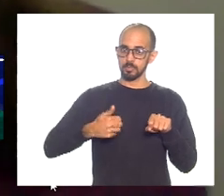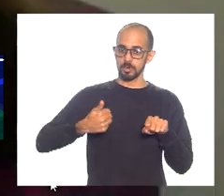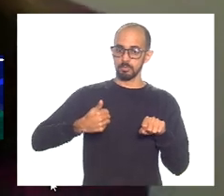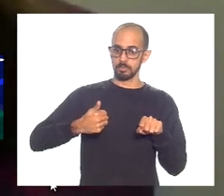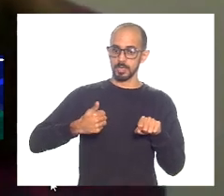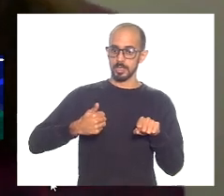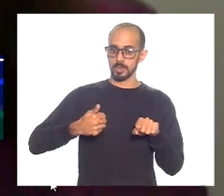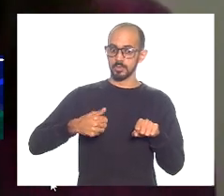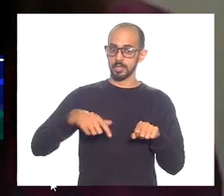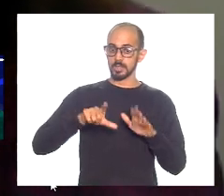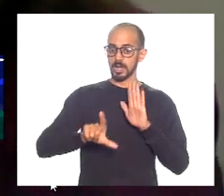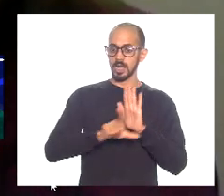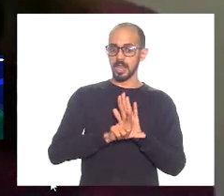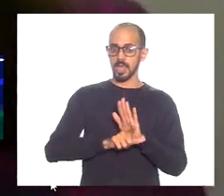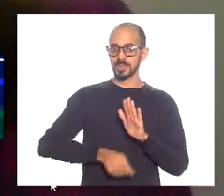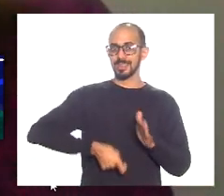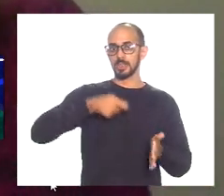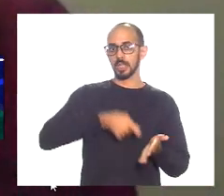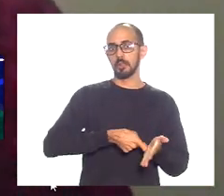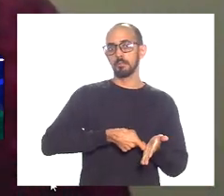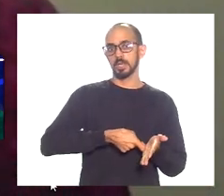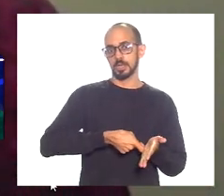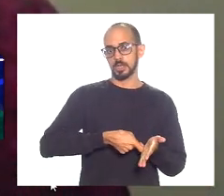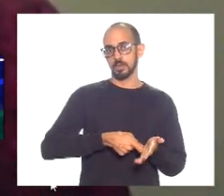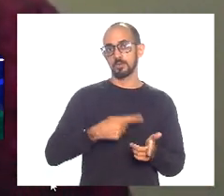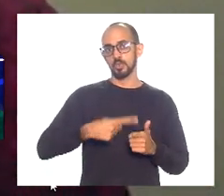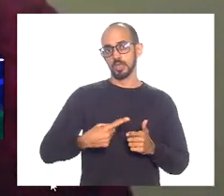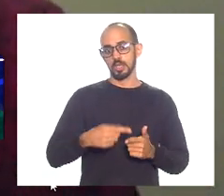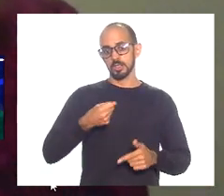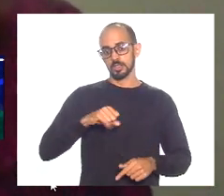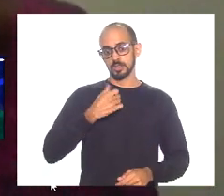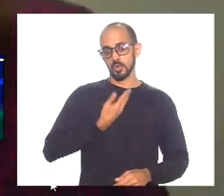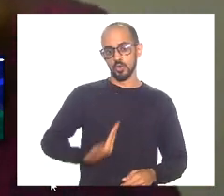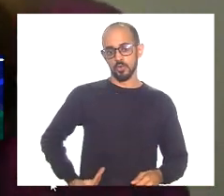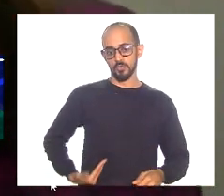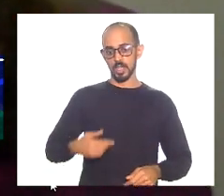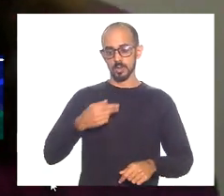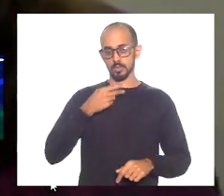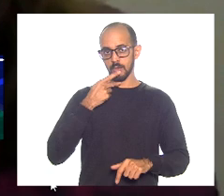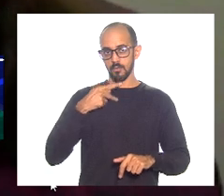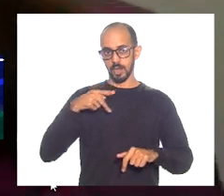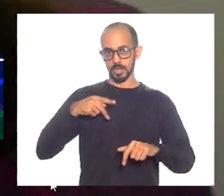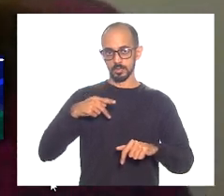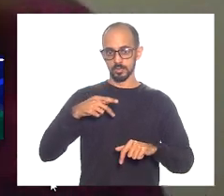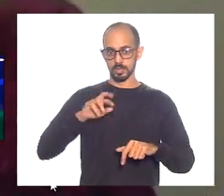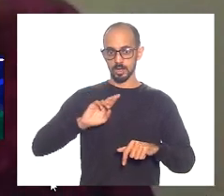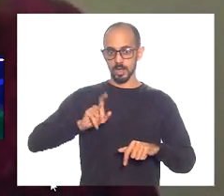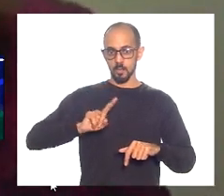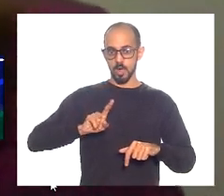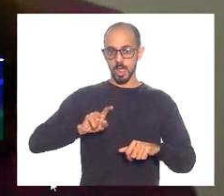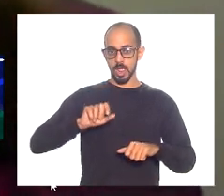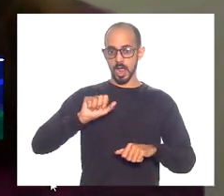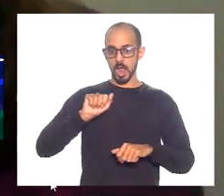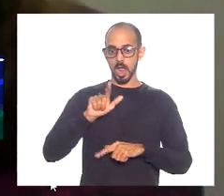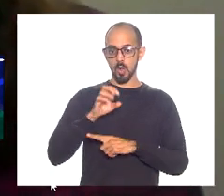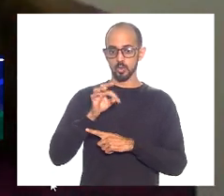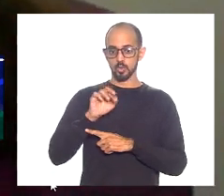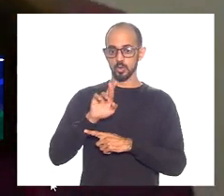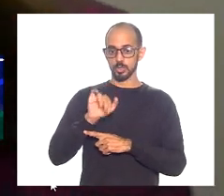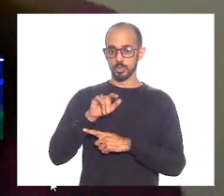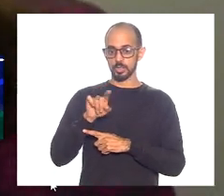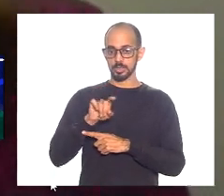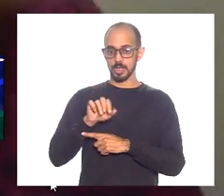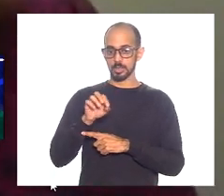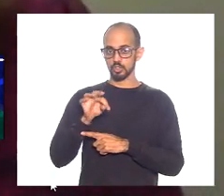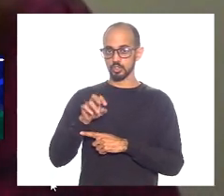lei determina. Se o governo está dizendo que não é autorizativo e sim determinante,